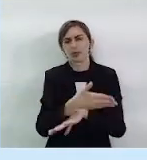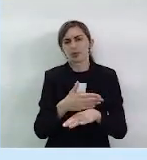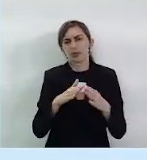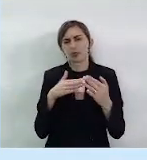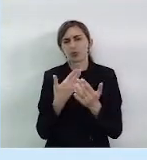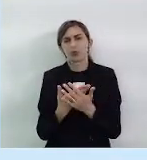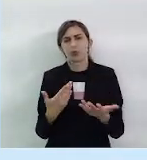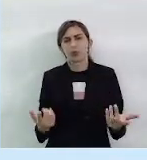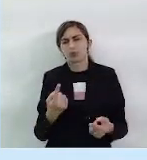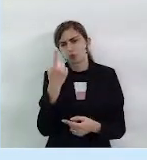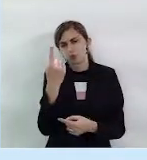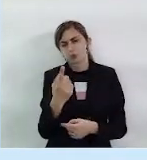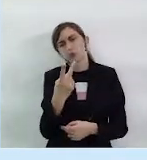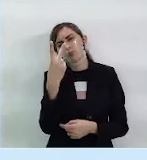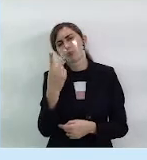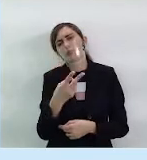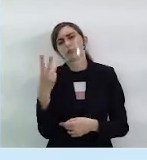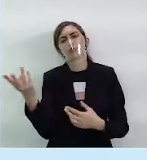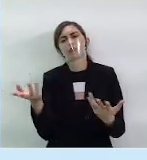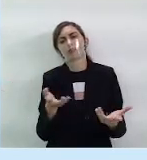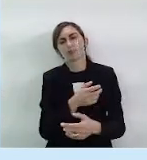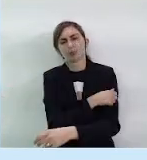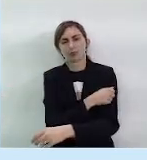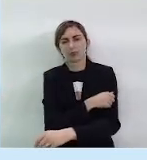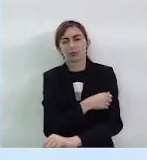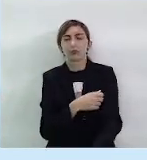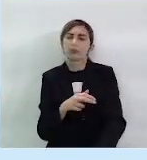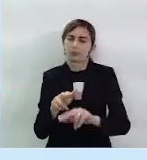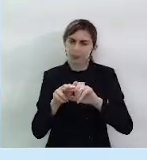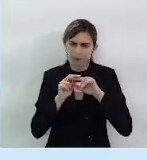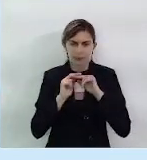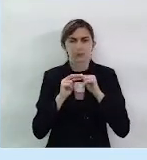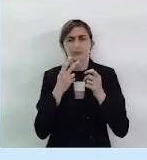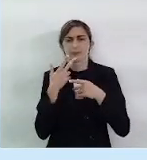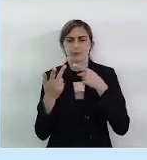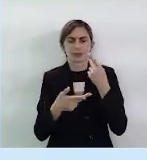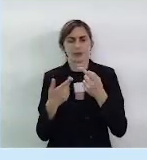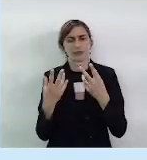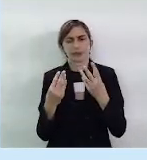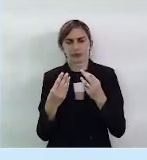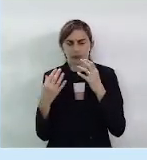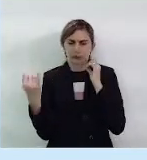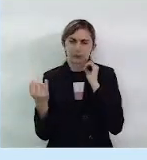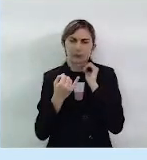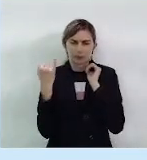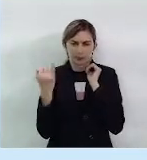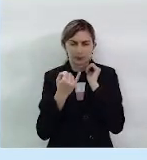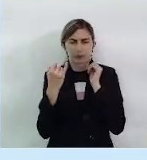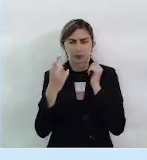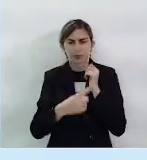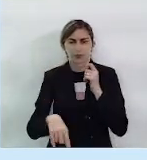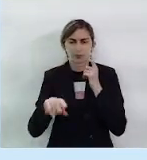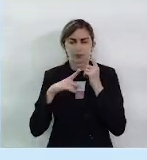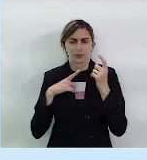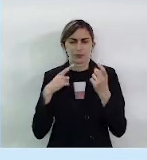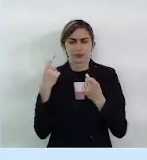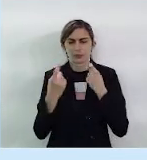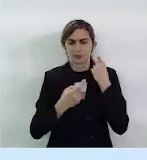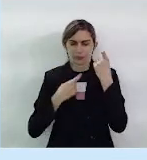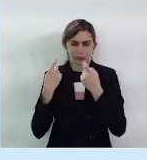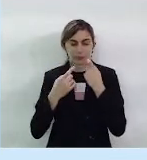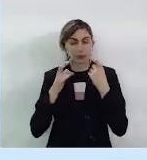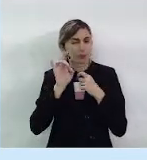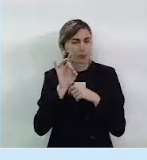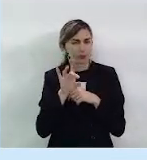um aluno ou mais de um aluno? Por isso que eu digo a vocês, é muito importante que a gente tenha essa preocupação